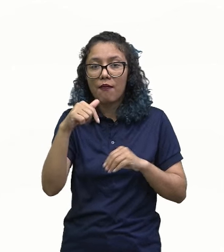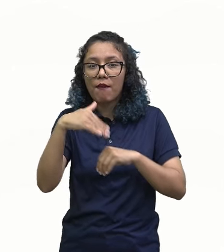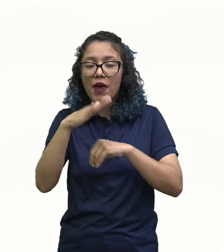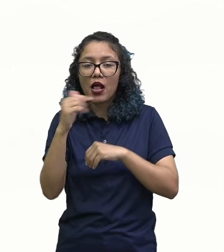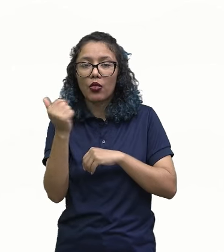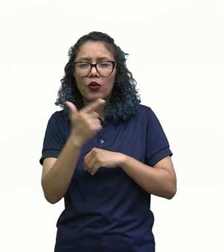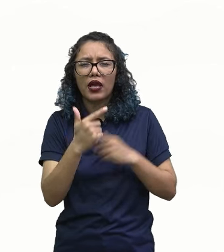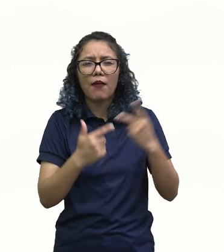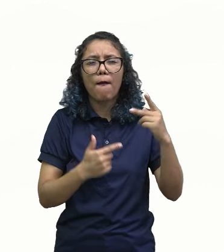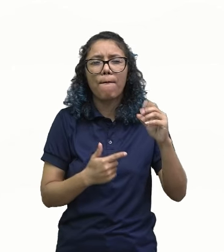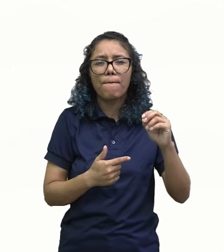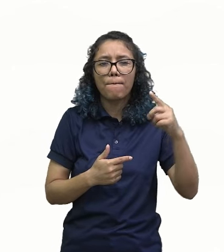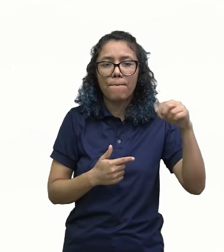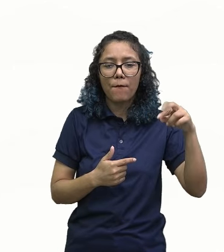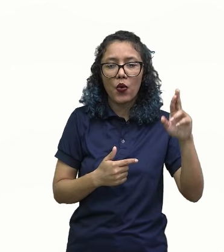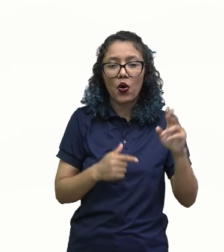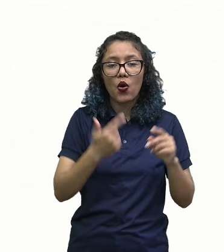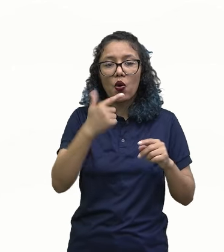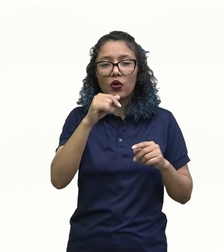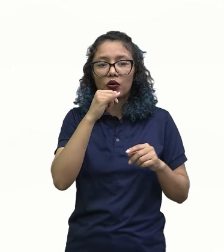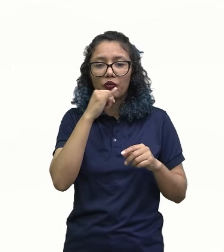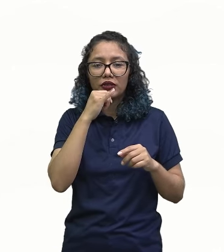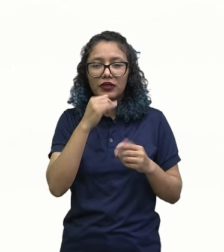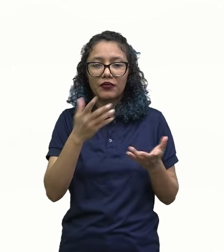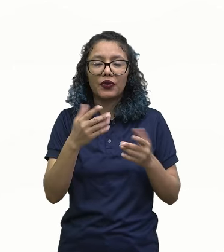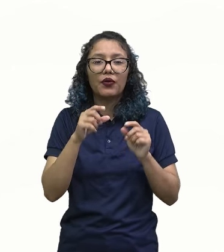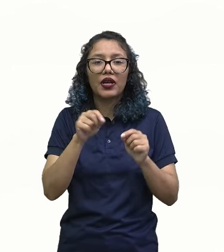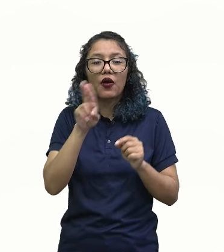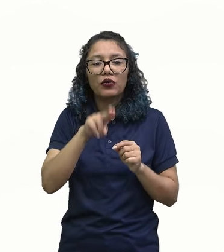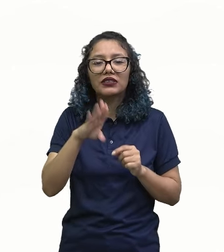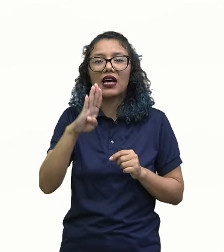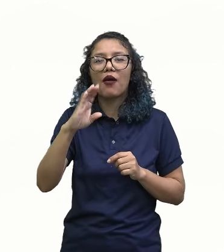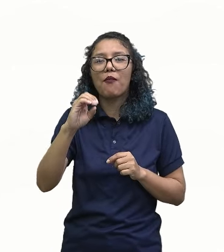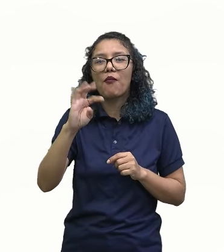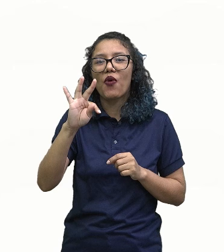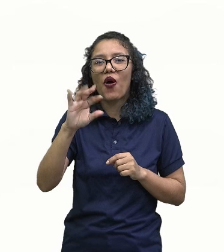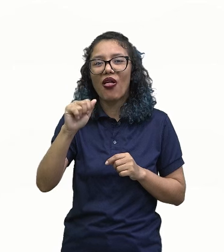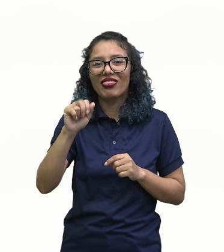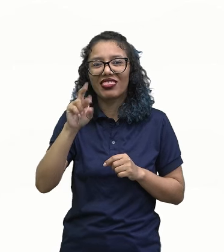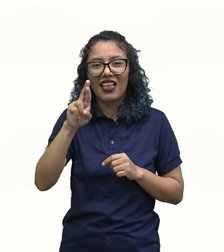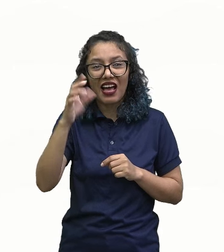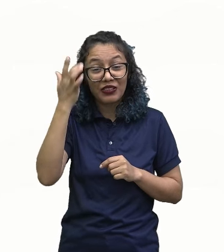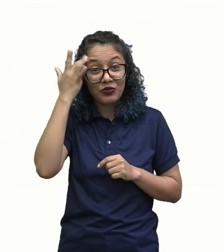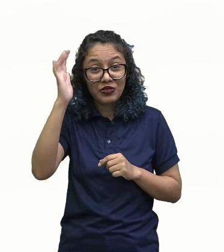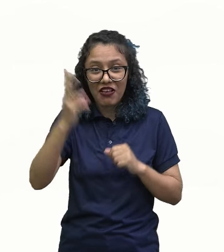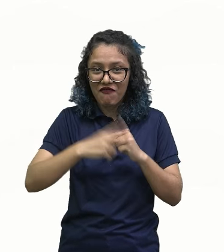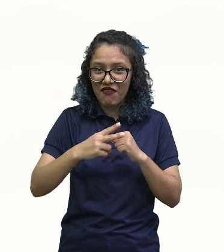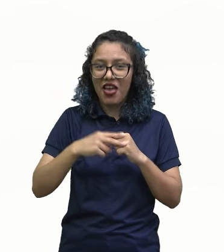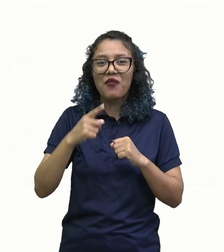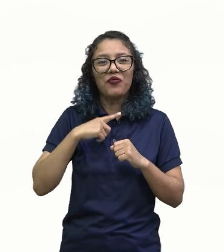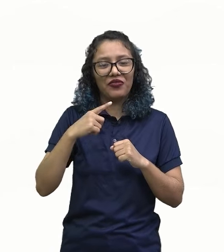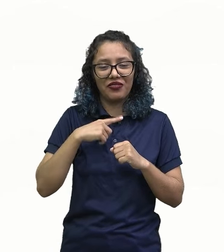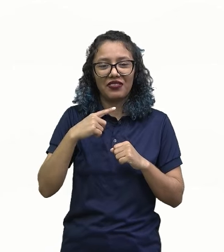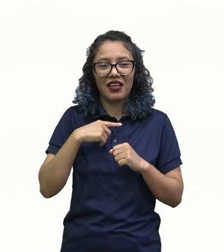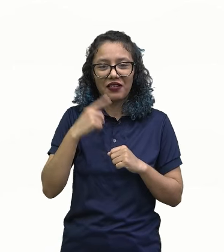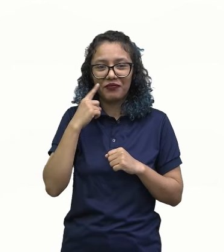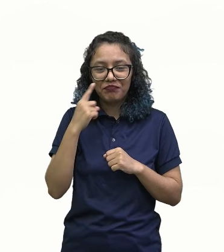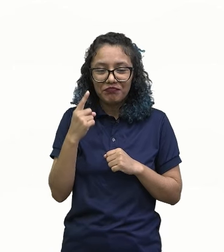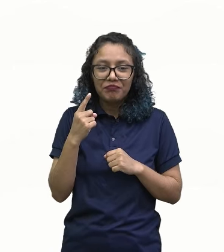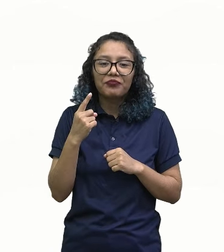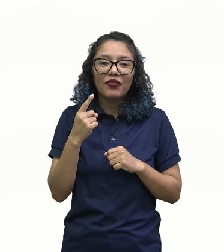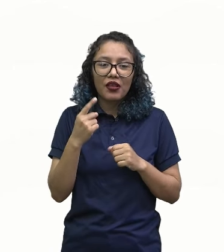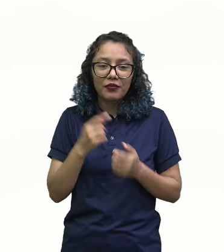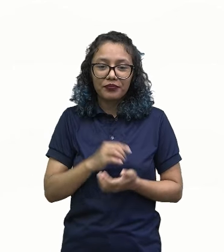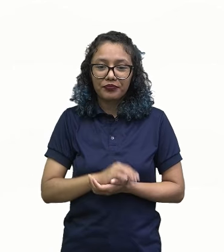do Amazonas, coloca bem assim, vamos botar, né? Não sei de onde que tiraram esse verbo, mas ele existe, vamos botar o livro aqui.